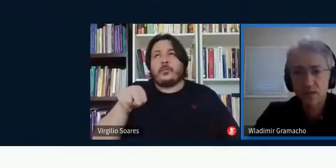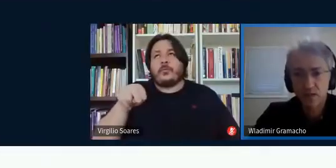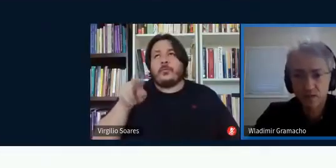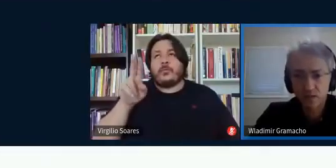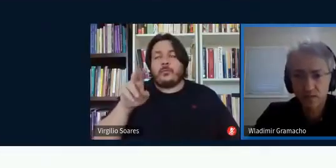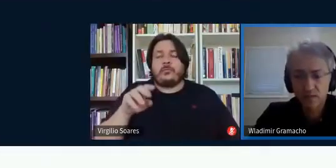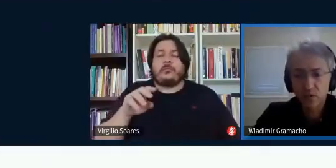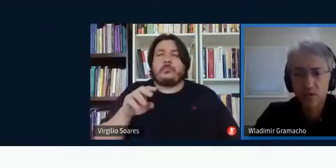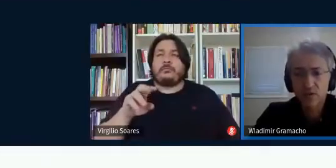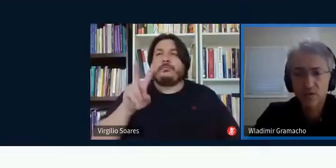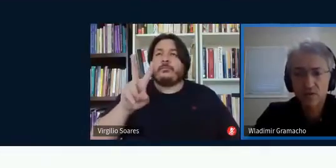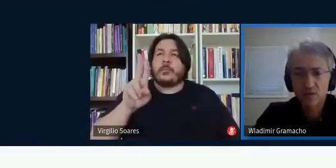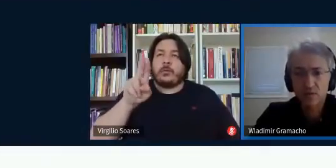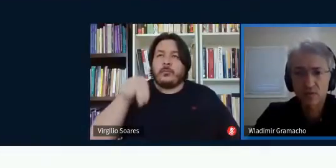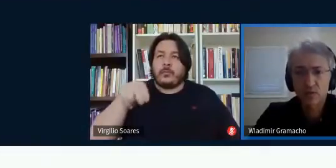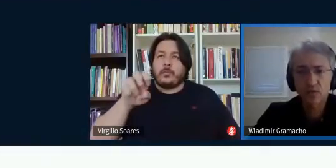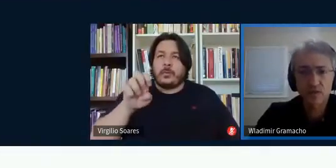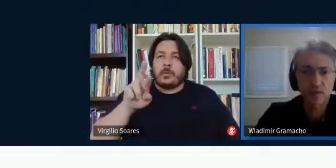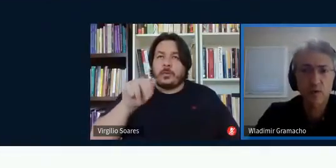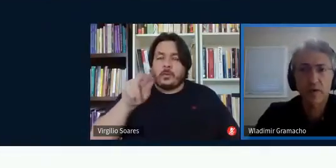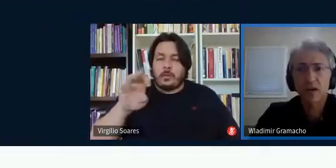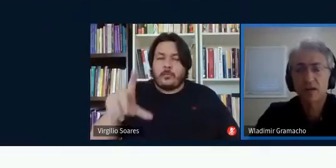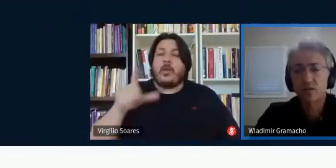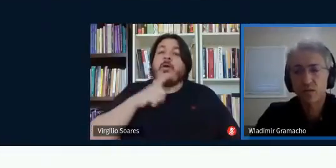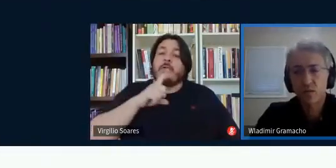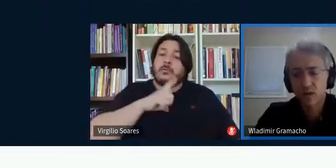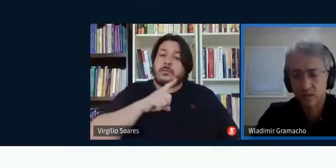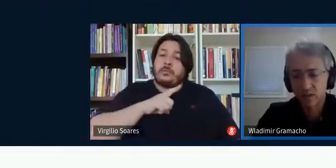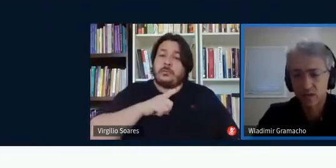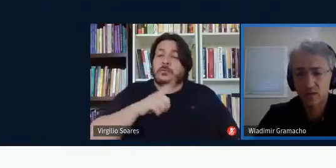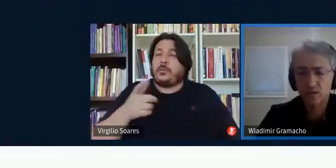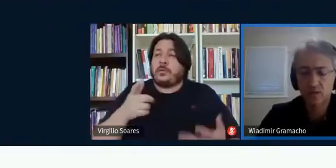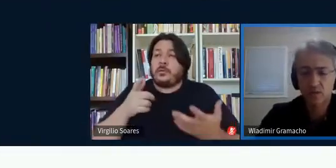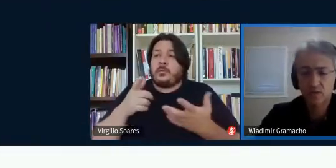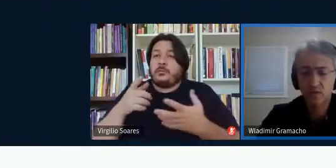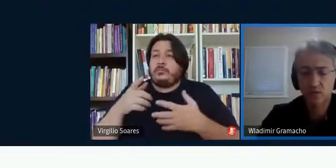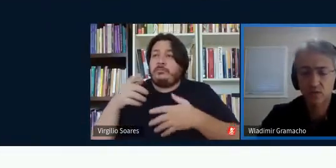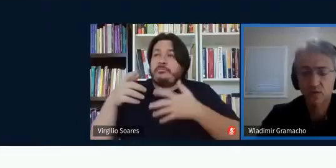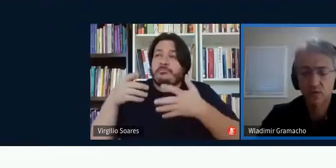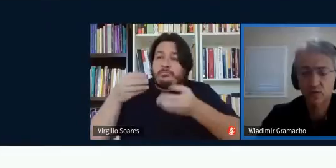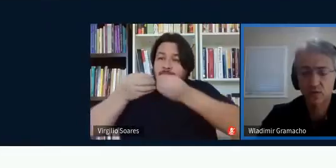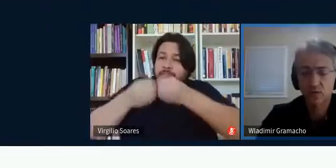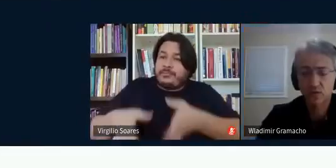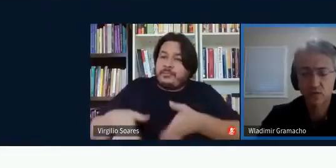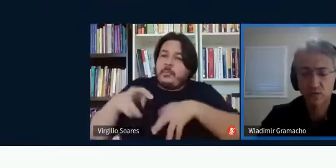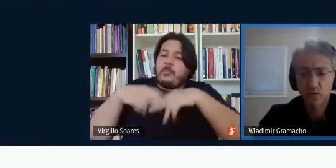convivência com indivíduos ou desinformados ou que não adotam